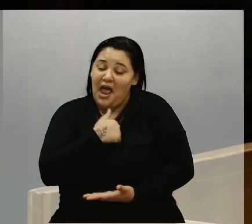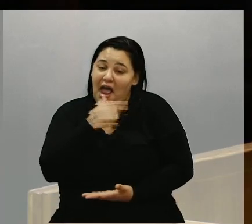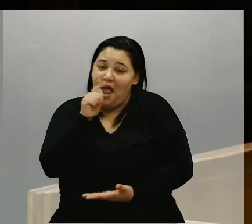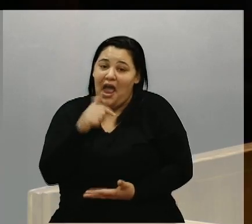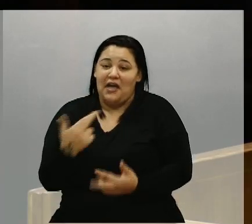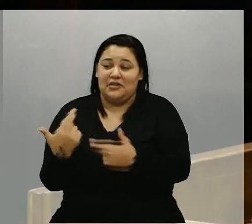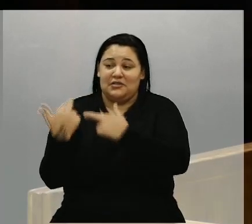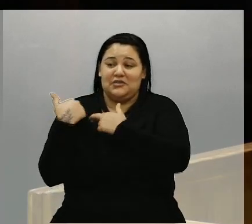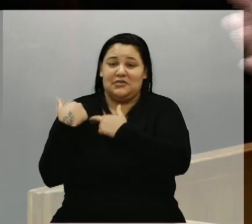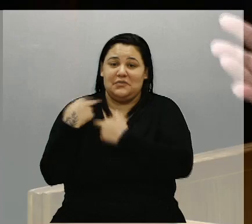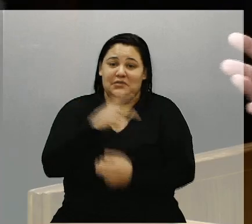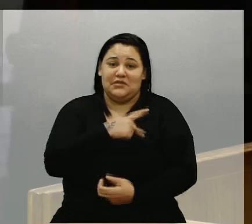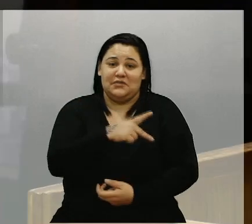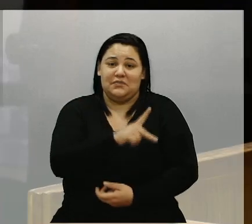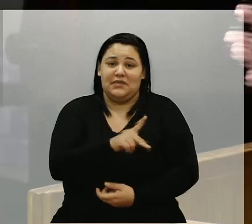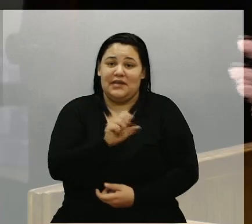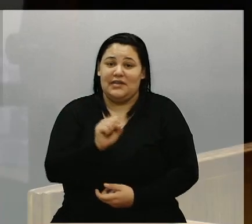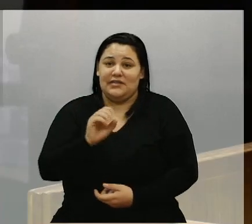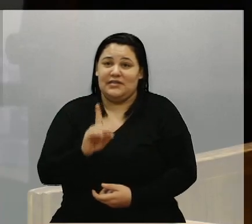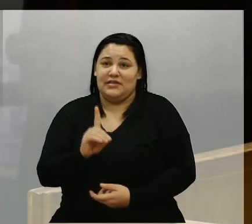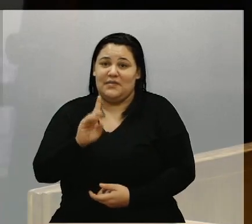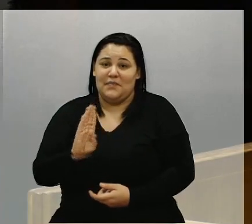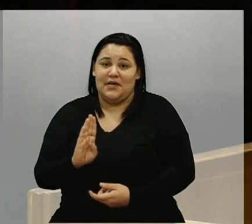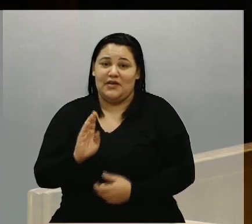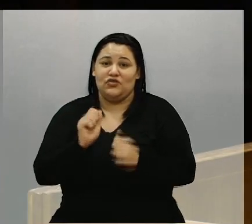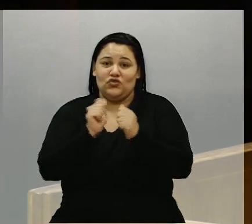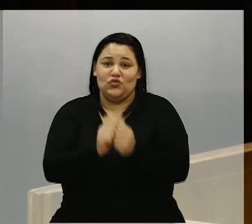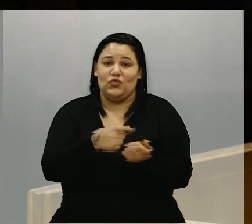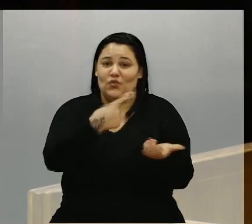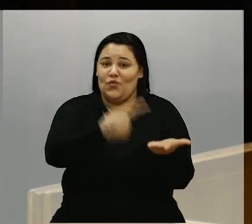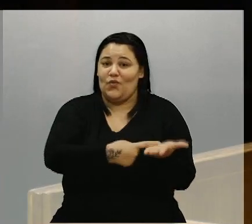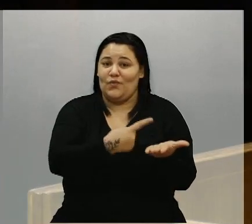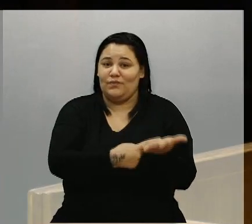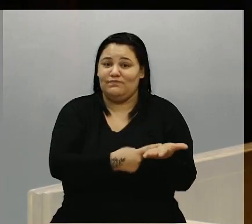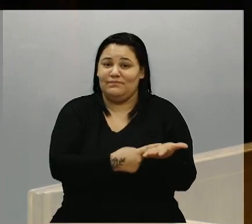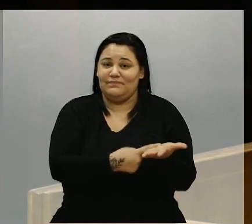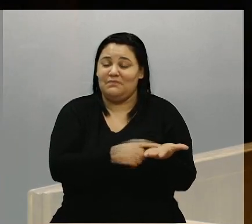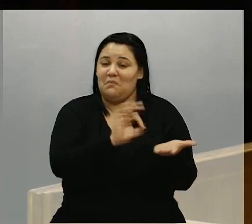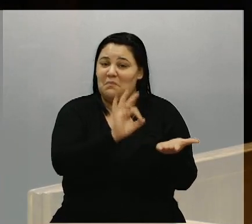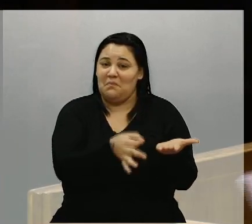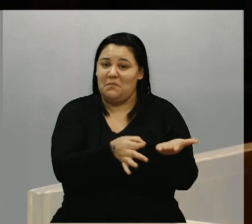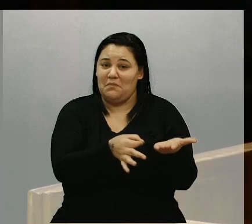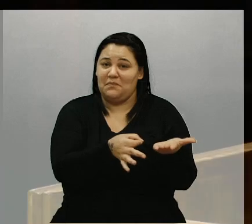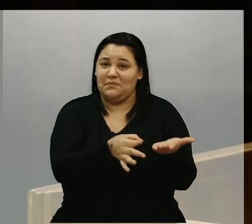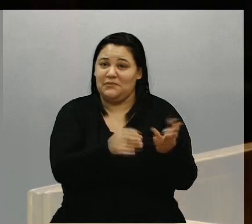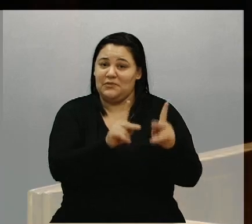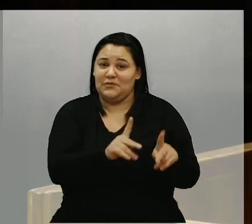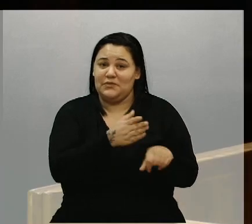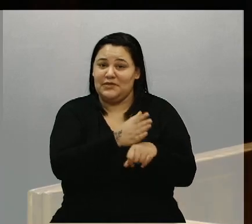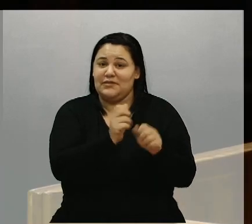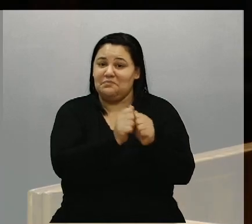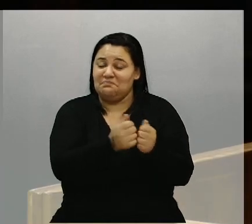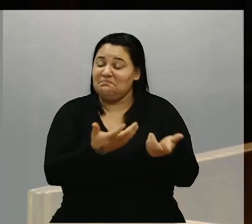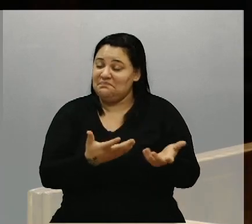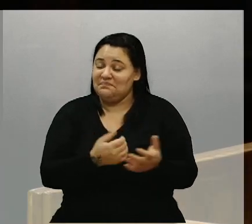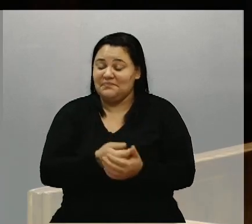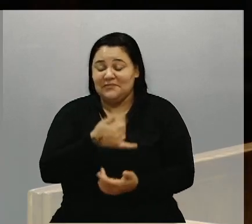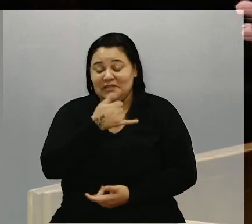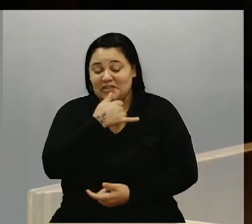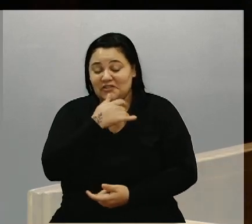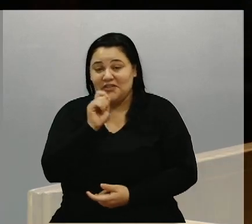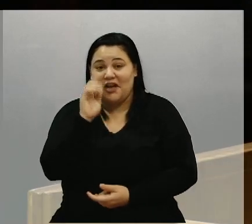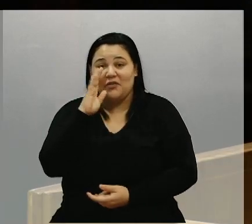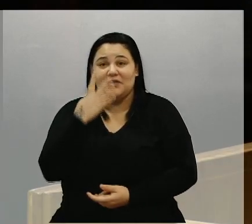presidente do PSDB, junto com a anuência dos seus correligionários, né? Enfim, muito triste essa